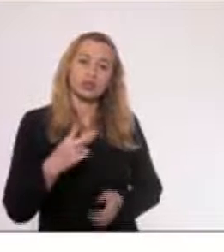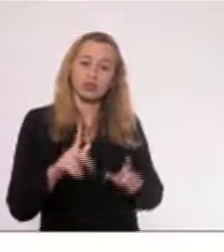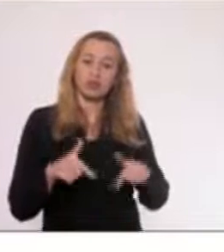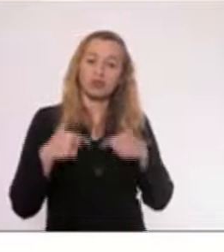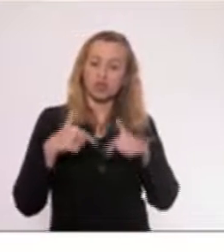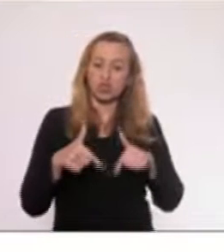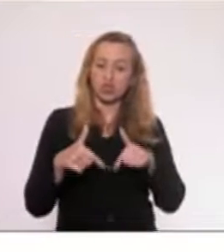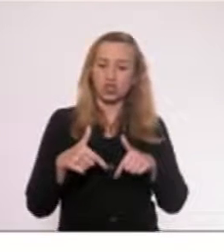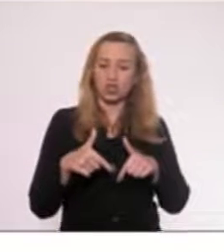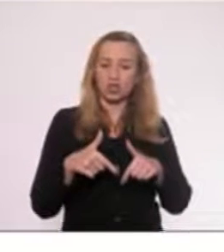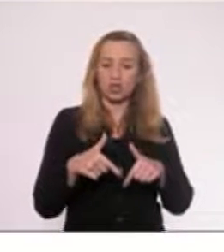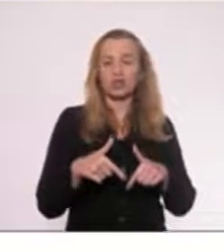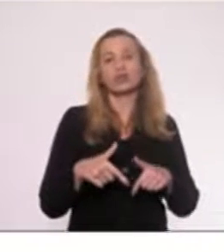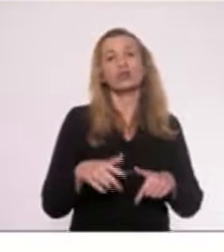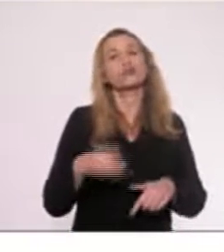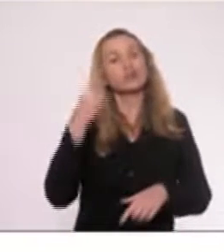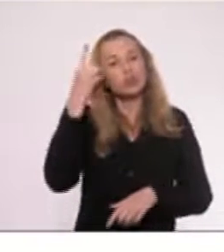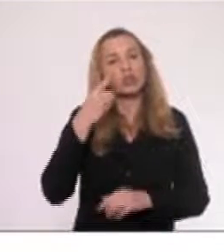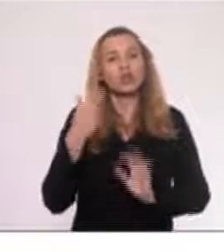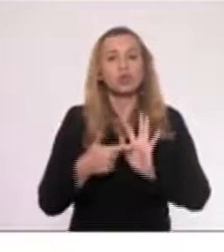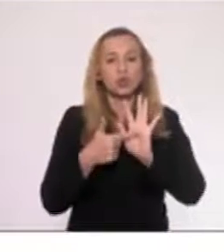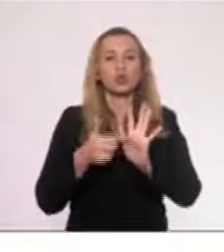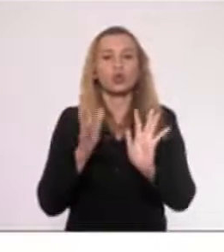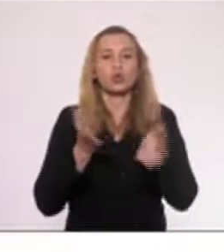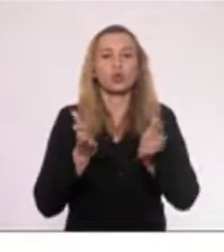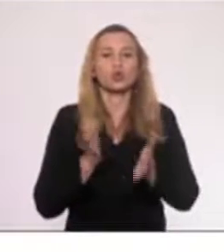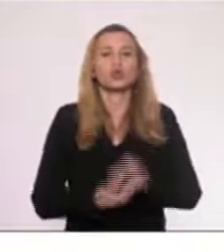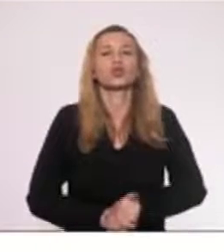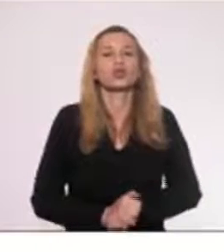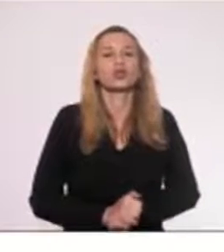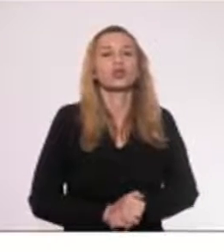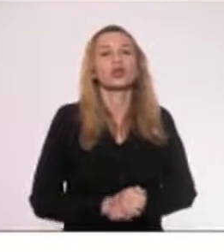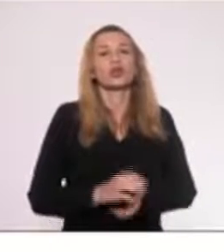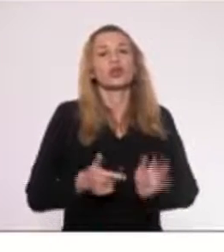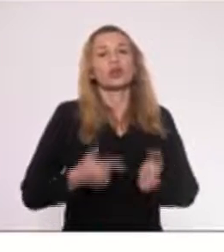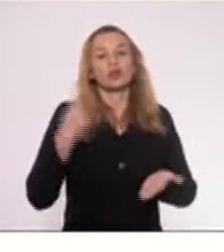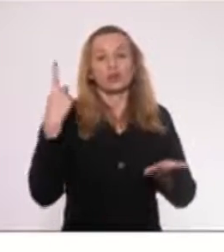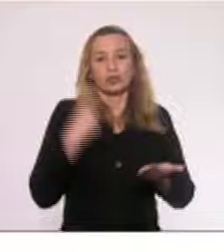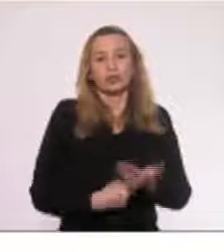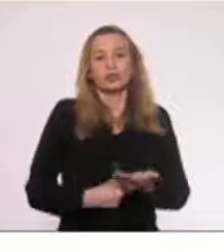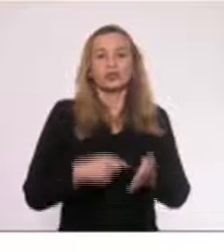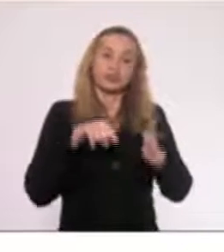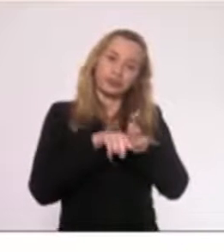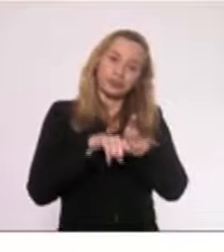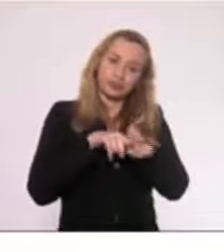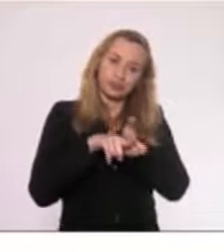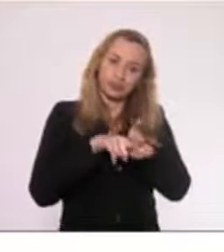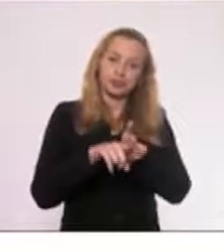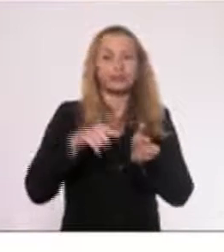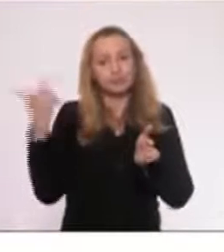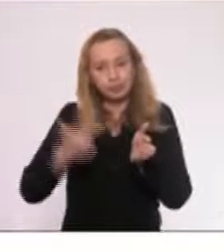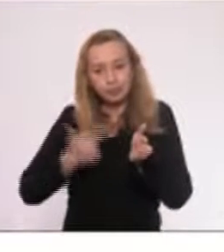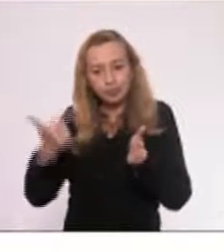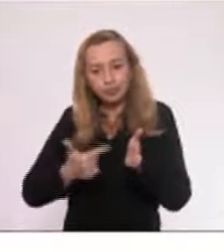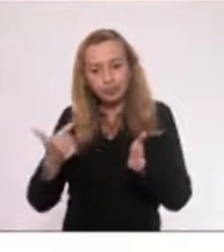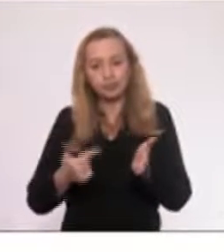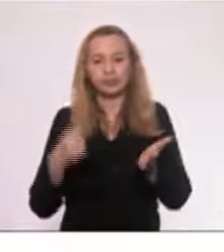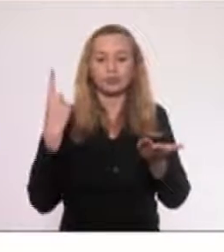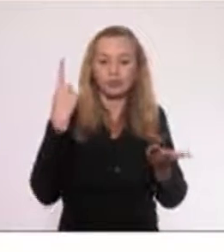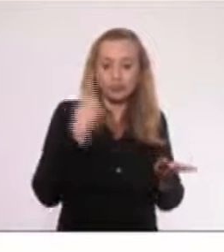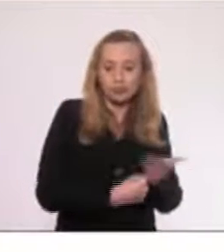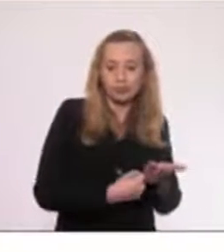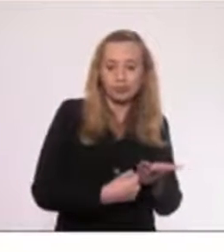Excelência promoveu nessa casa hoje. Primeiro, firmando um compromisso pela fiscalização. Segundo, firmando um